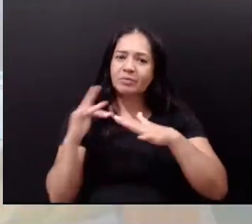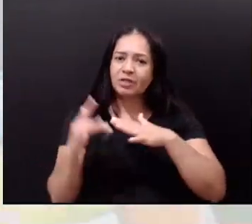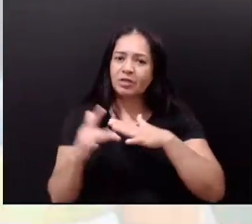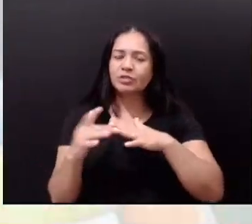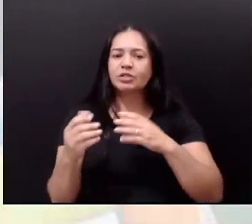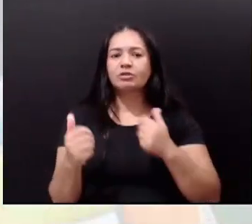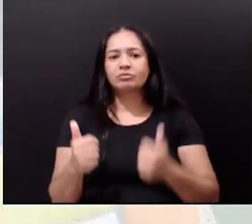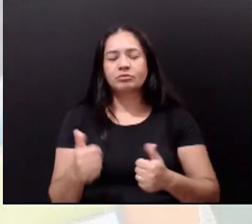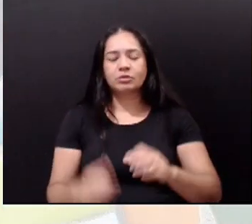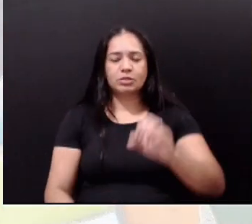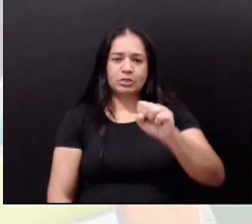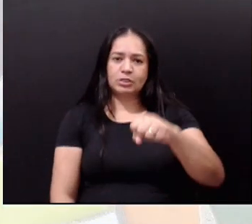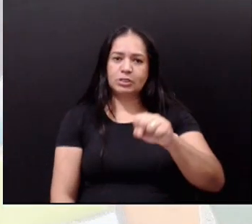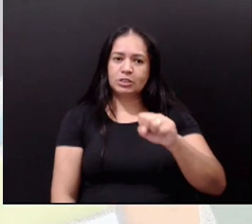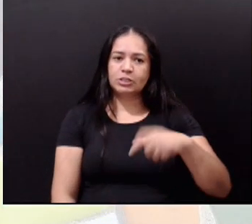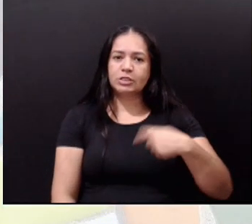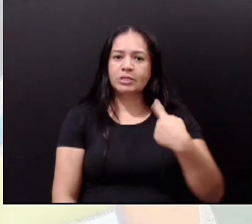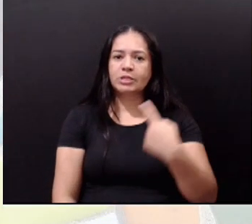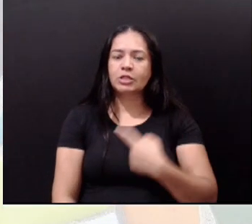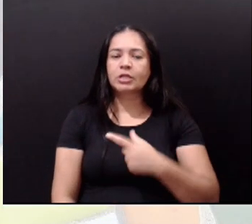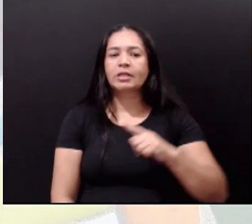tem nosso Instagram,